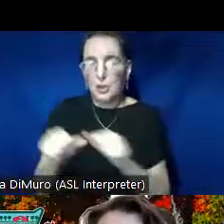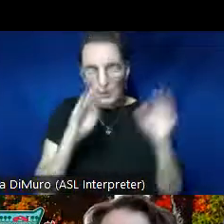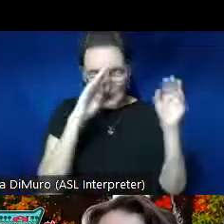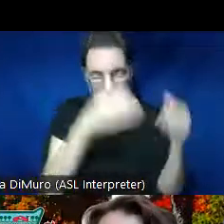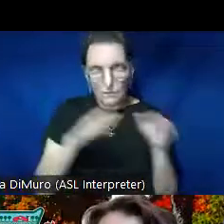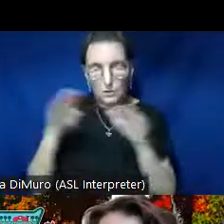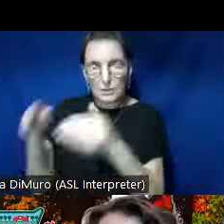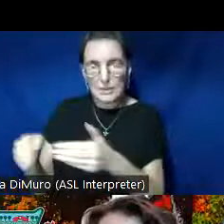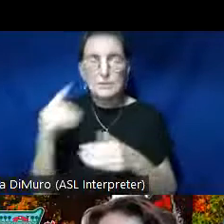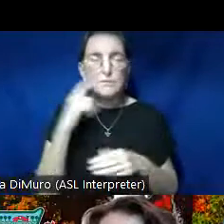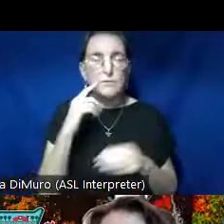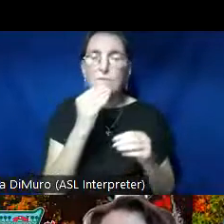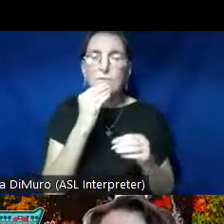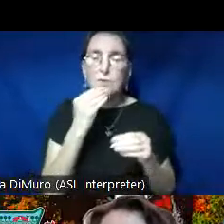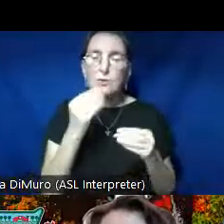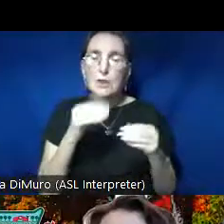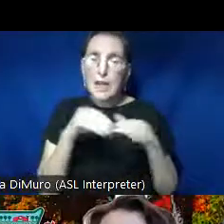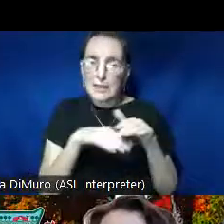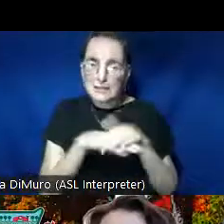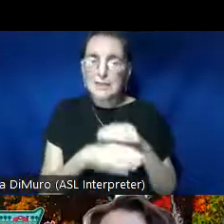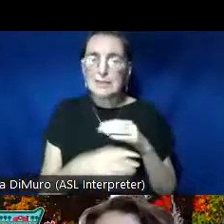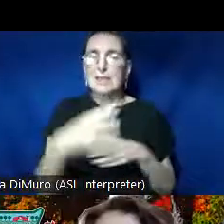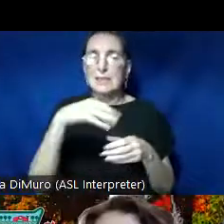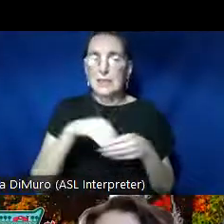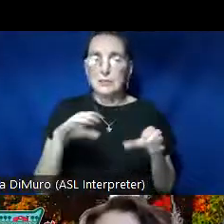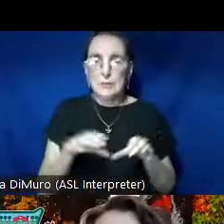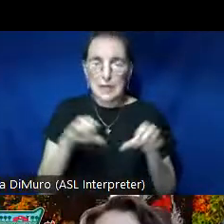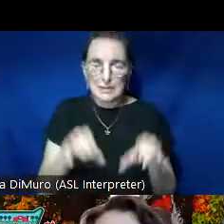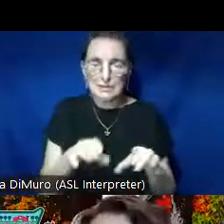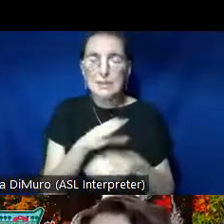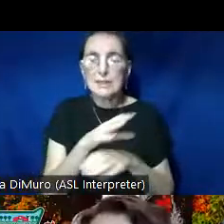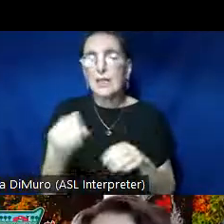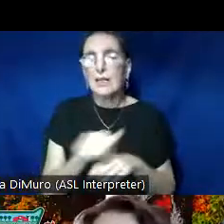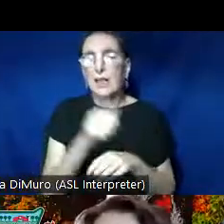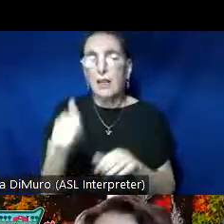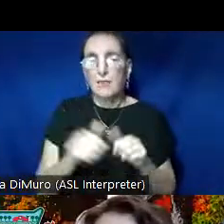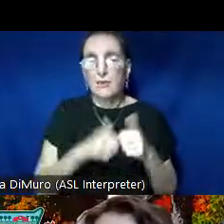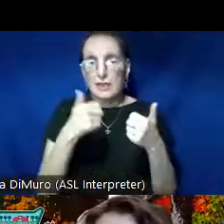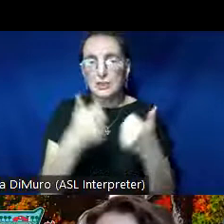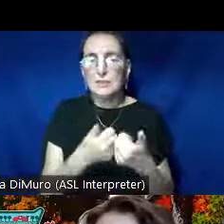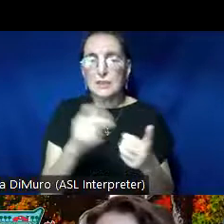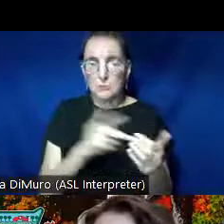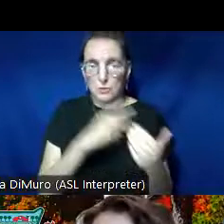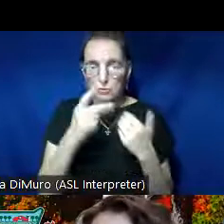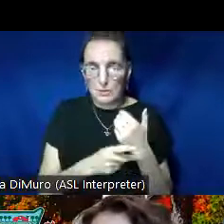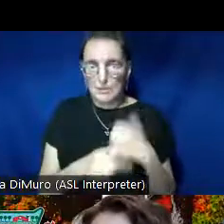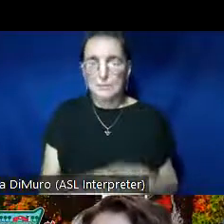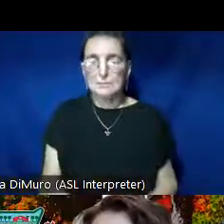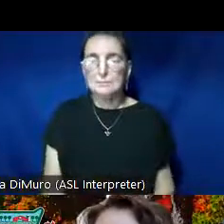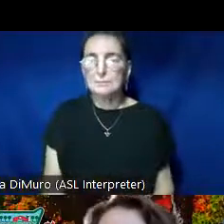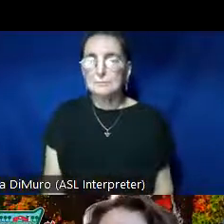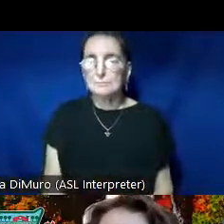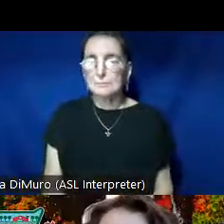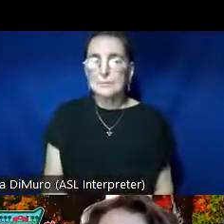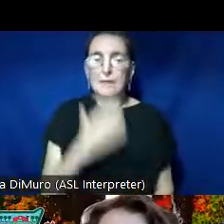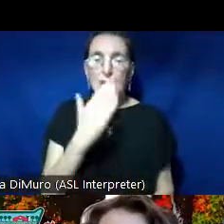ambiental para identificar as áreas de foco para acesso de comida, as áreas de engajamento e outros programas